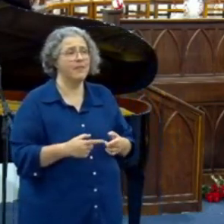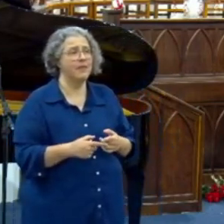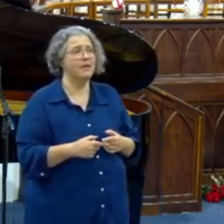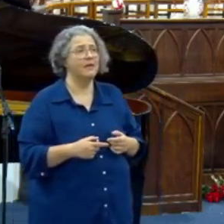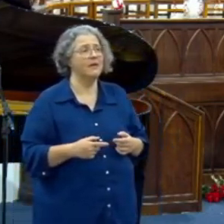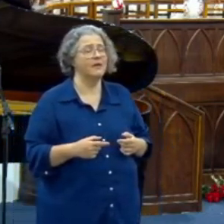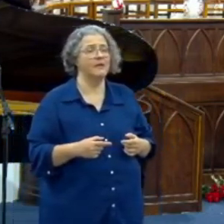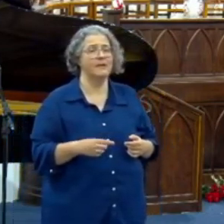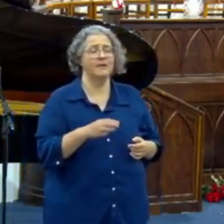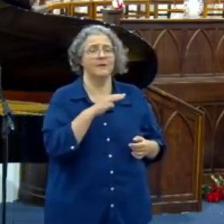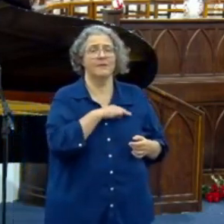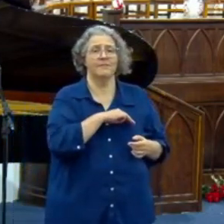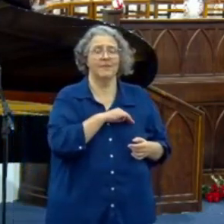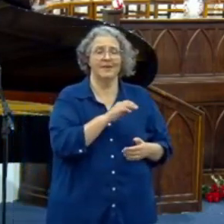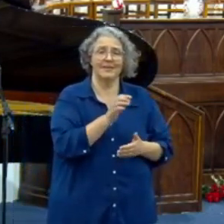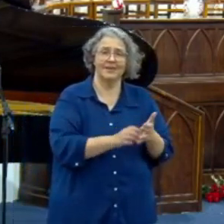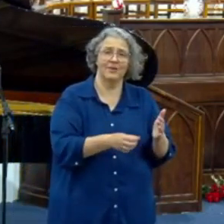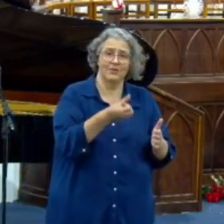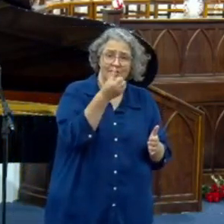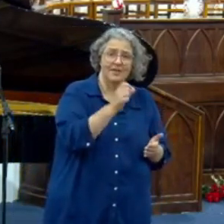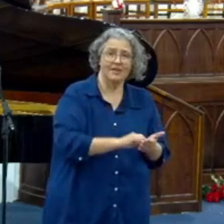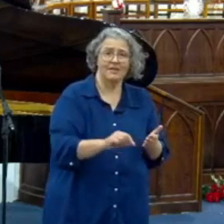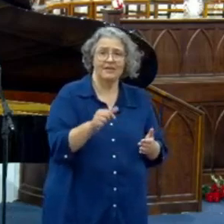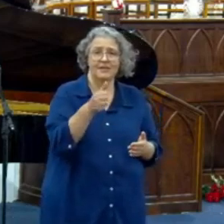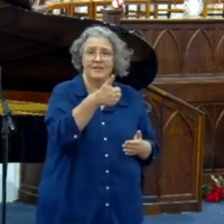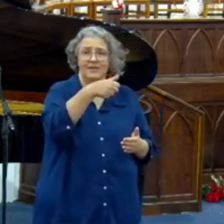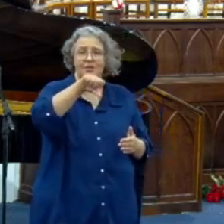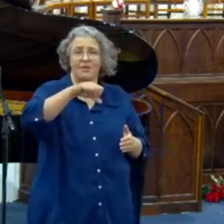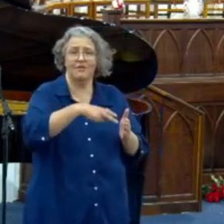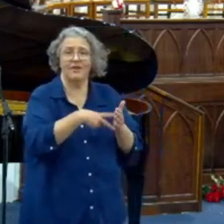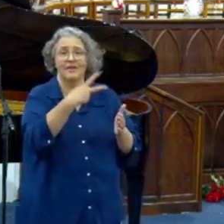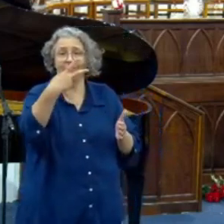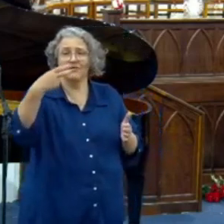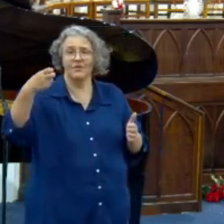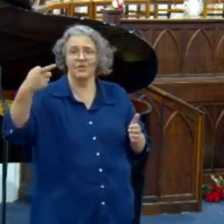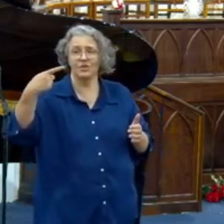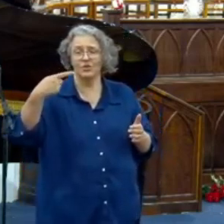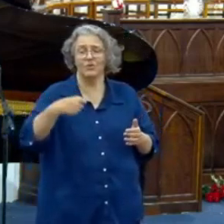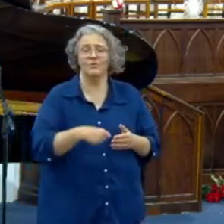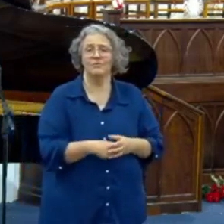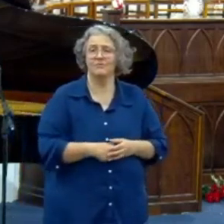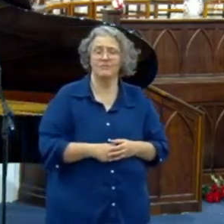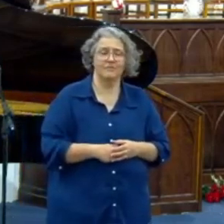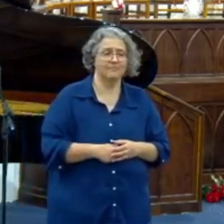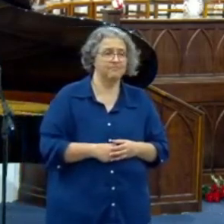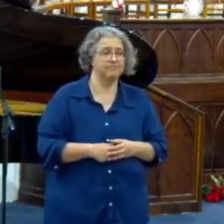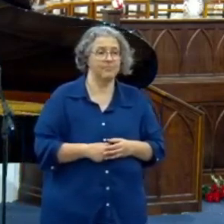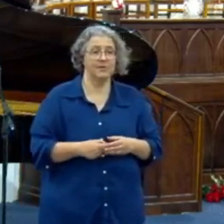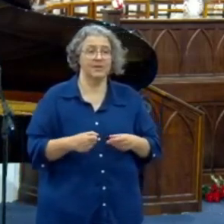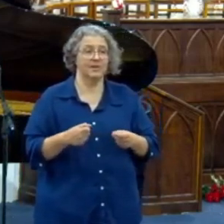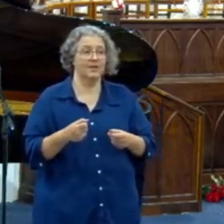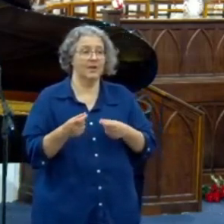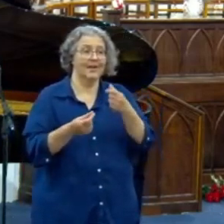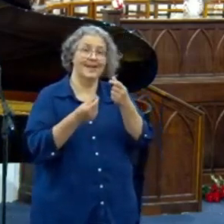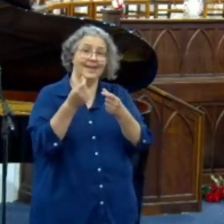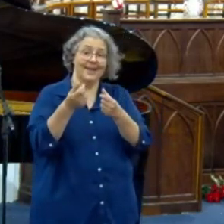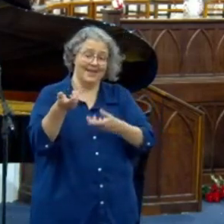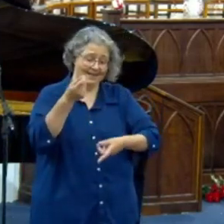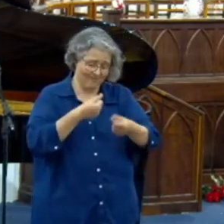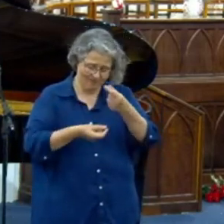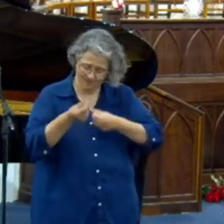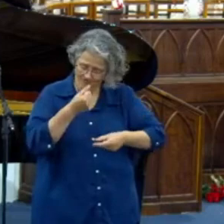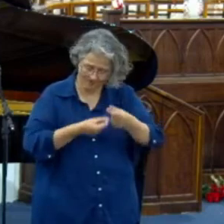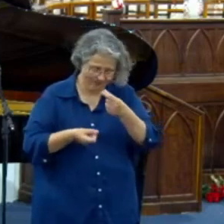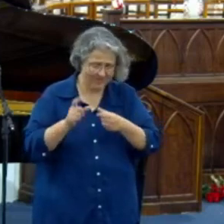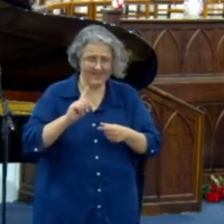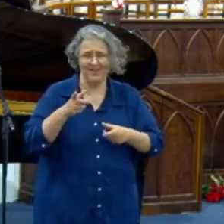aqui. Mateus 6, 19 a 21. Não acumulem para vocês tesouros na terra, pois onde